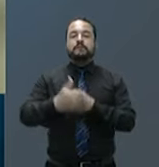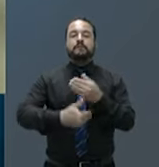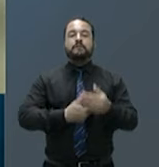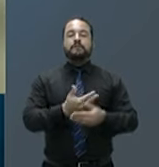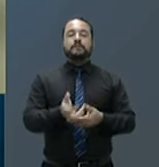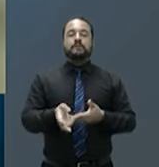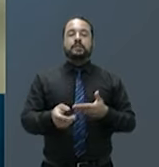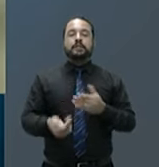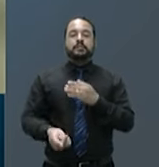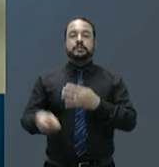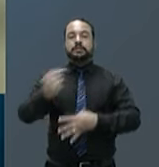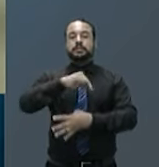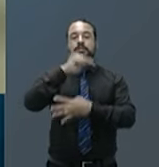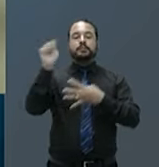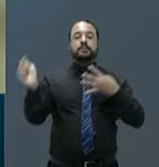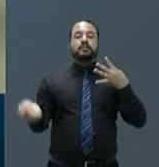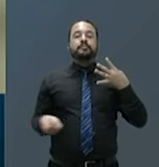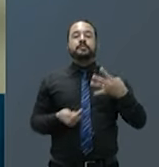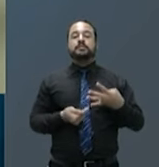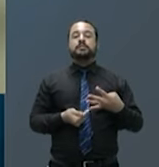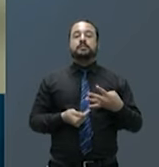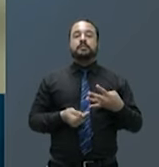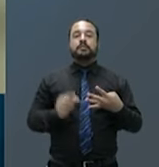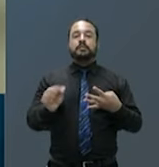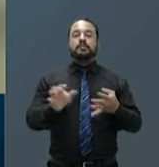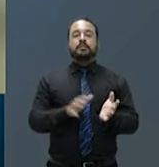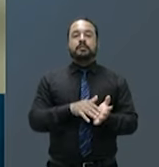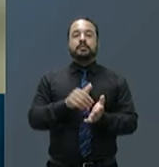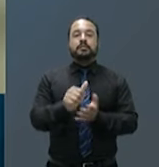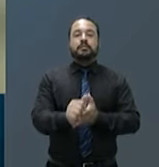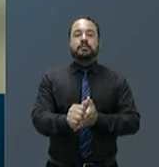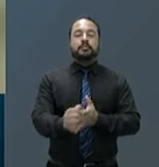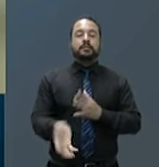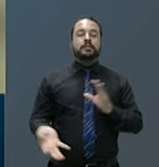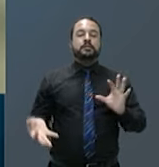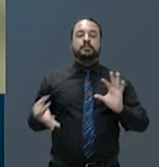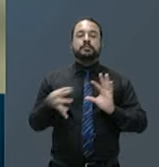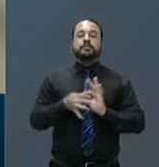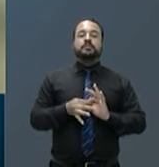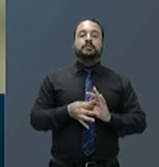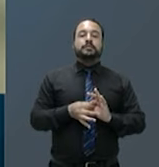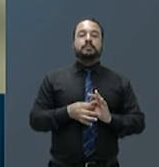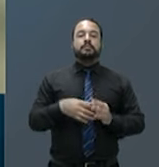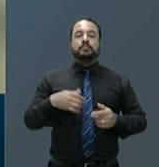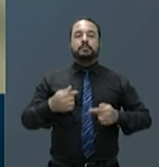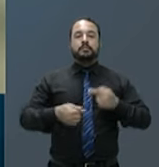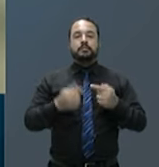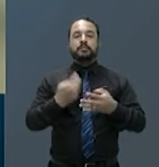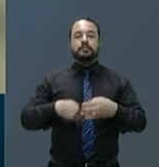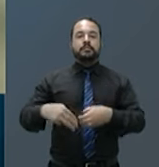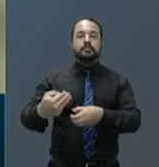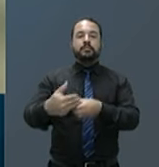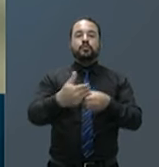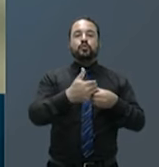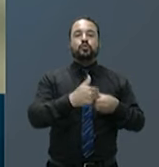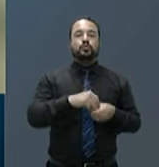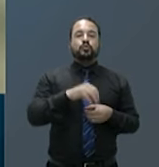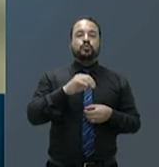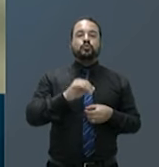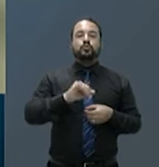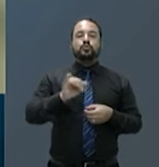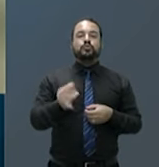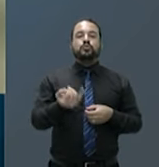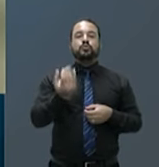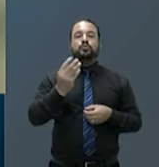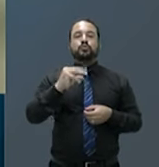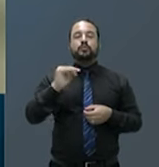origem, mas, com relação à multa, esse é um julgado relevante para o município de Joinville e como um todo para a